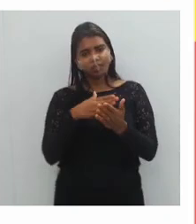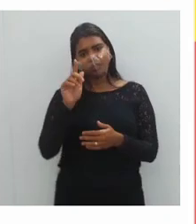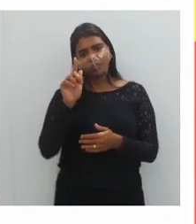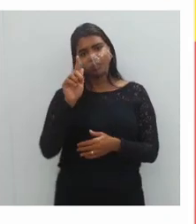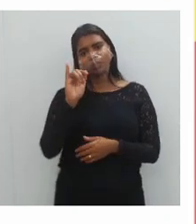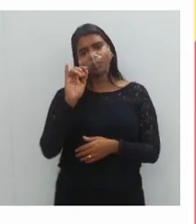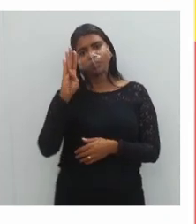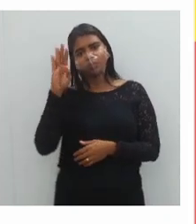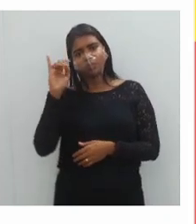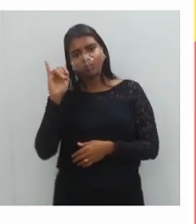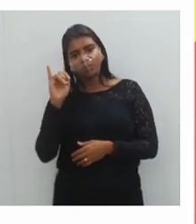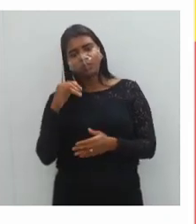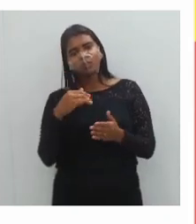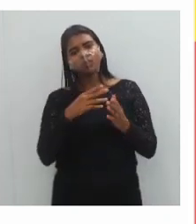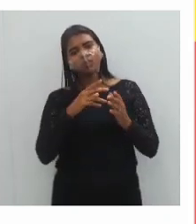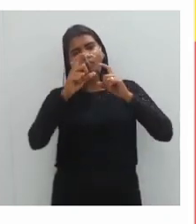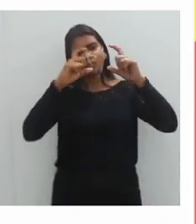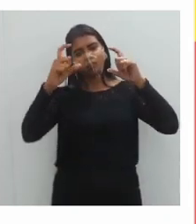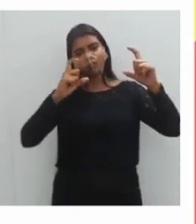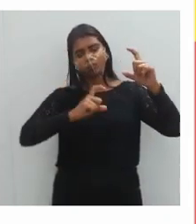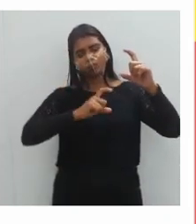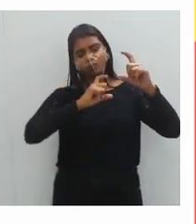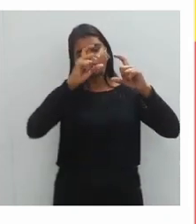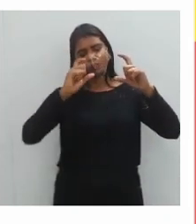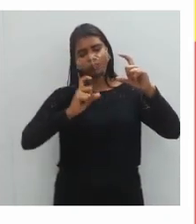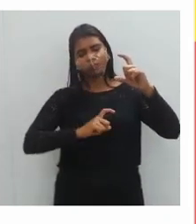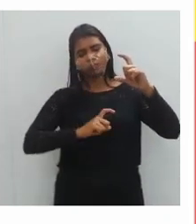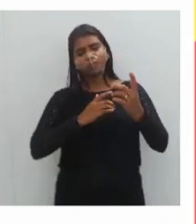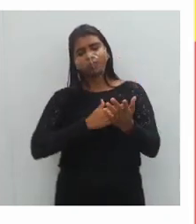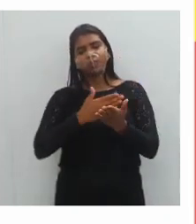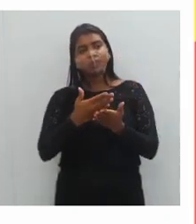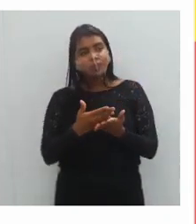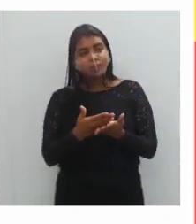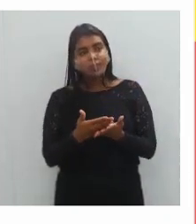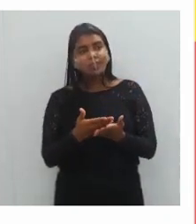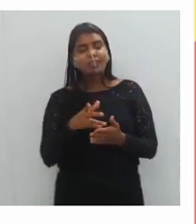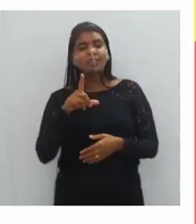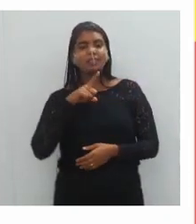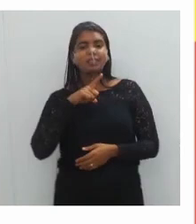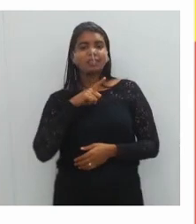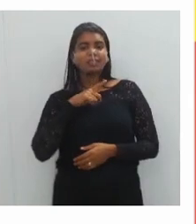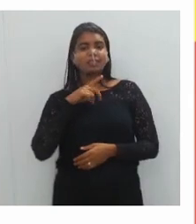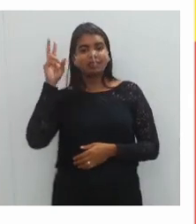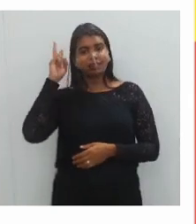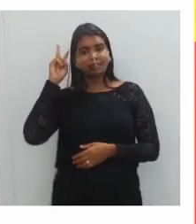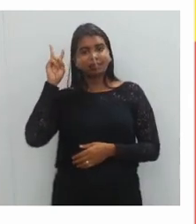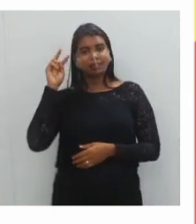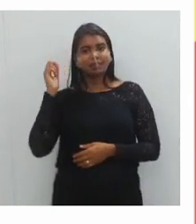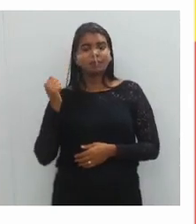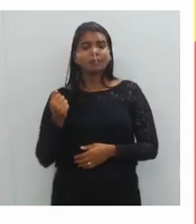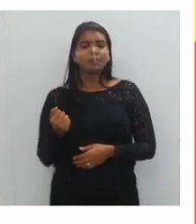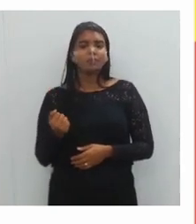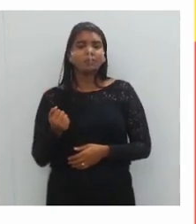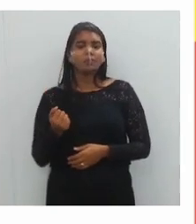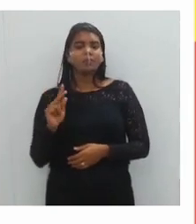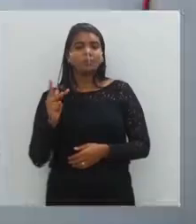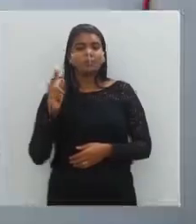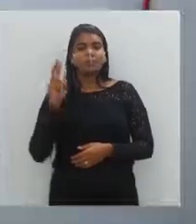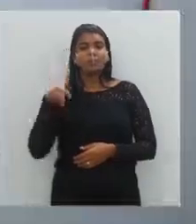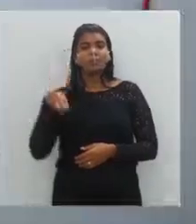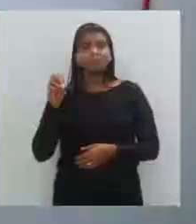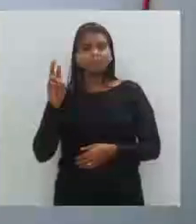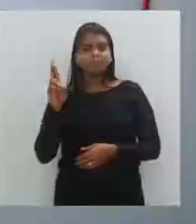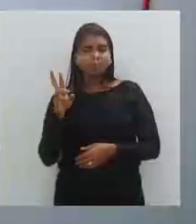tá? E comic porque no início temos aí nessas histórias o elemento do humor muito